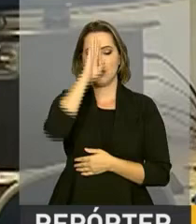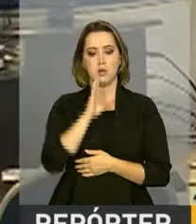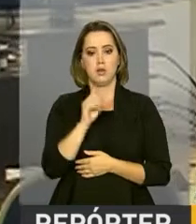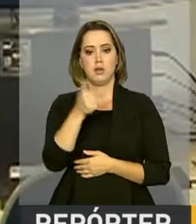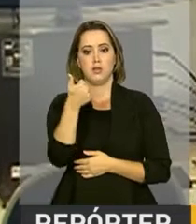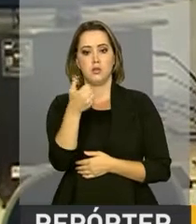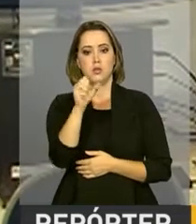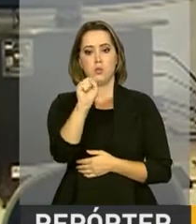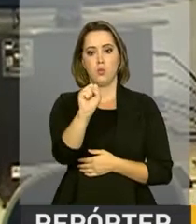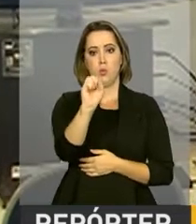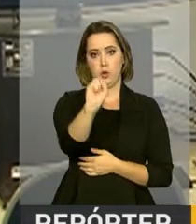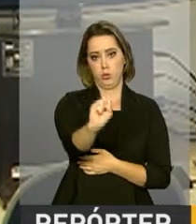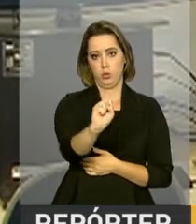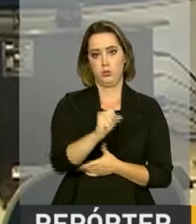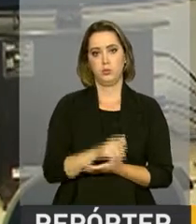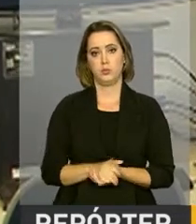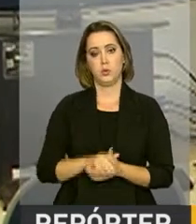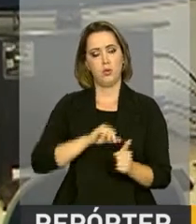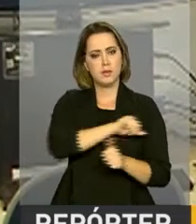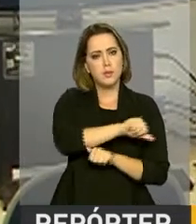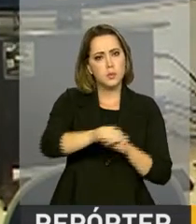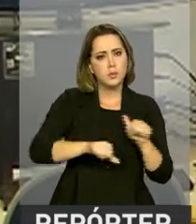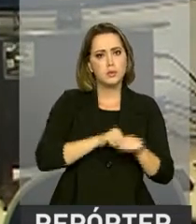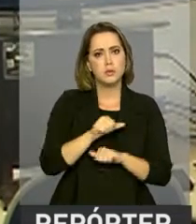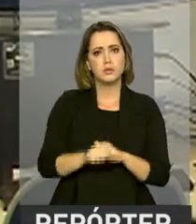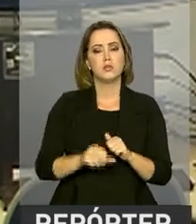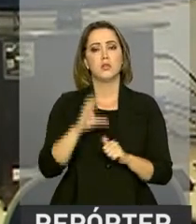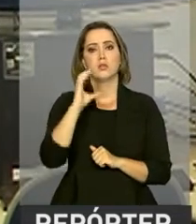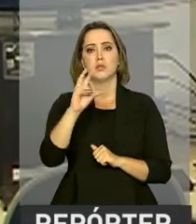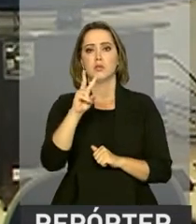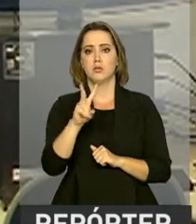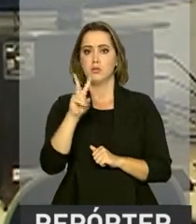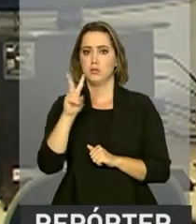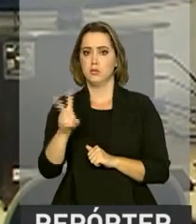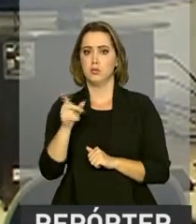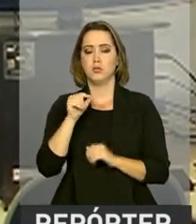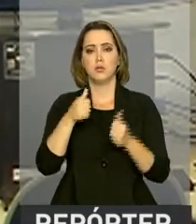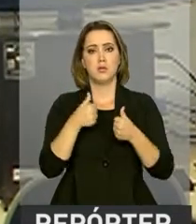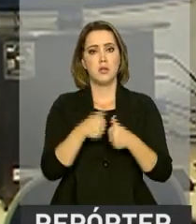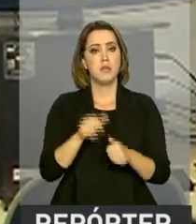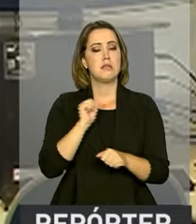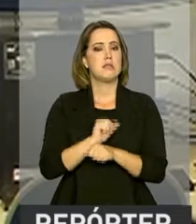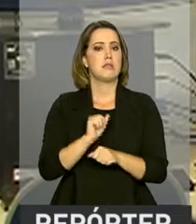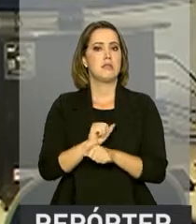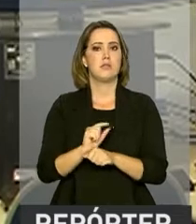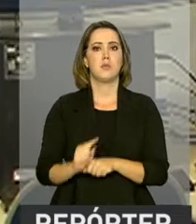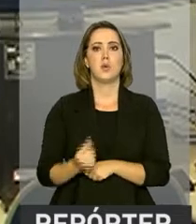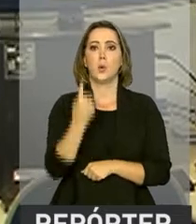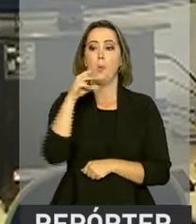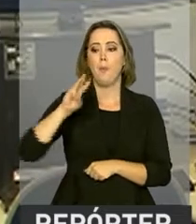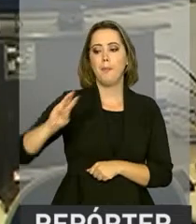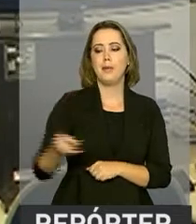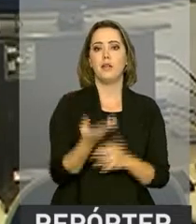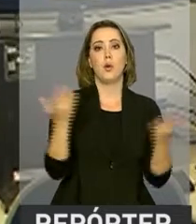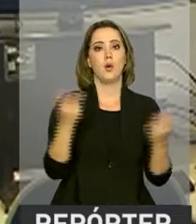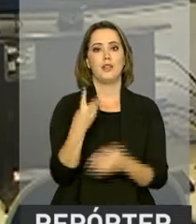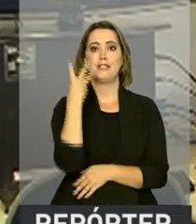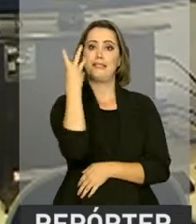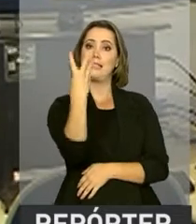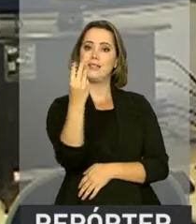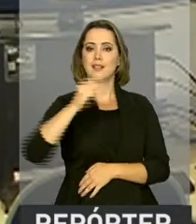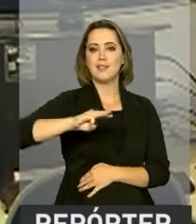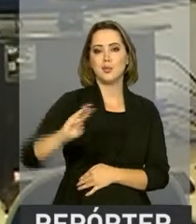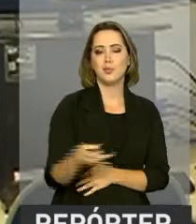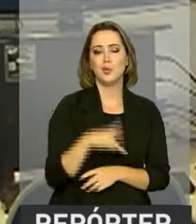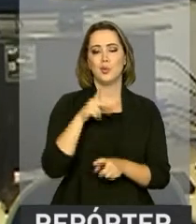1188 com essa mudança o centro de valorização da vida espera aumentar de 1 milhão para 3 milhões por